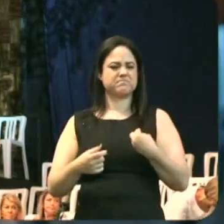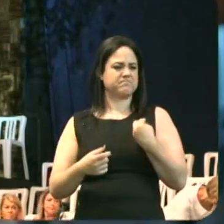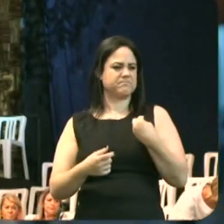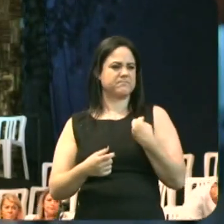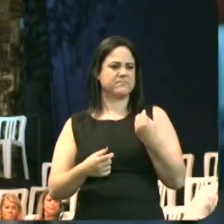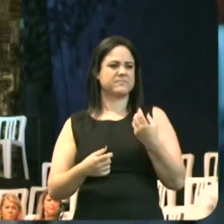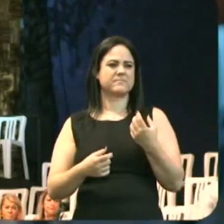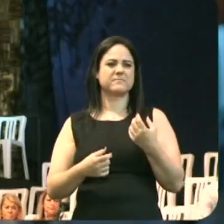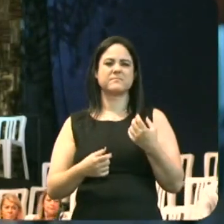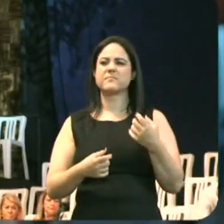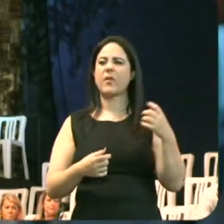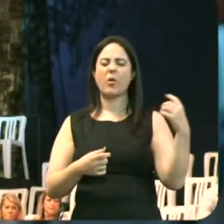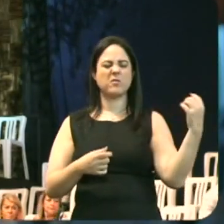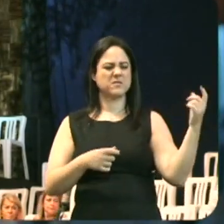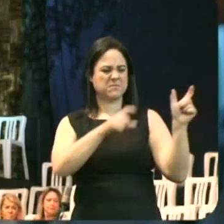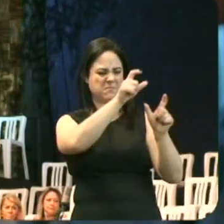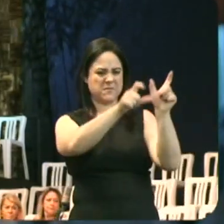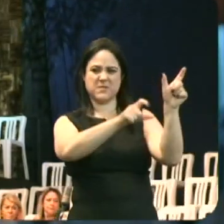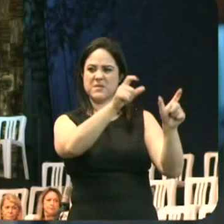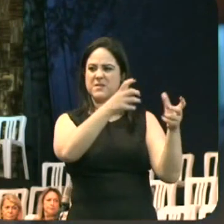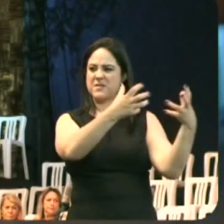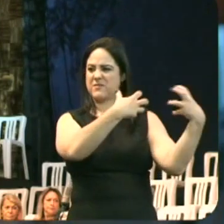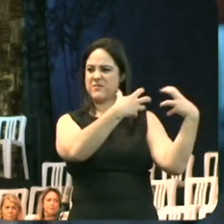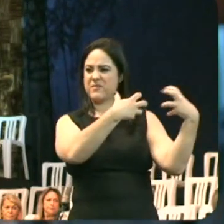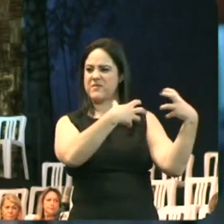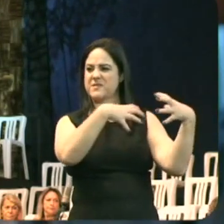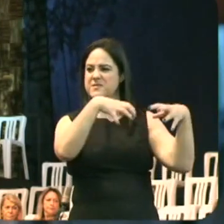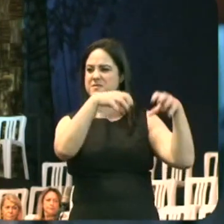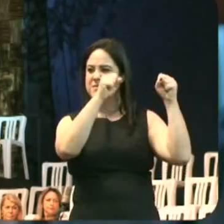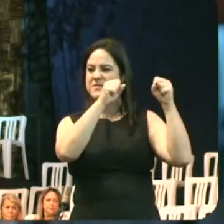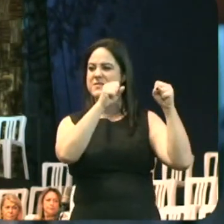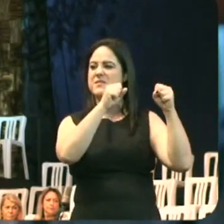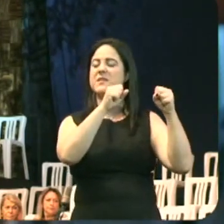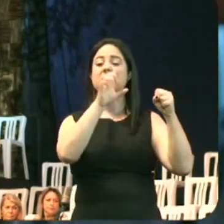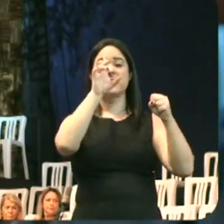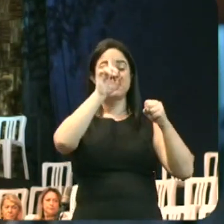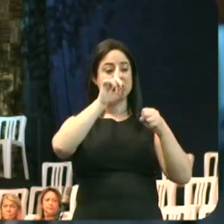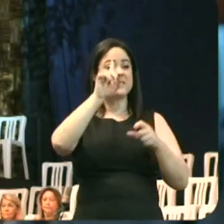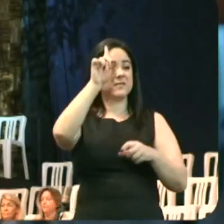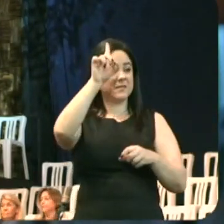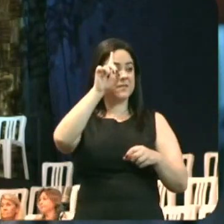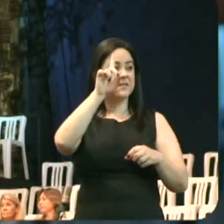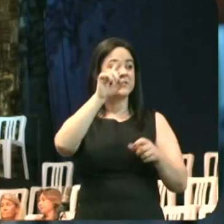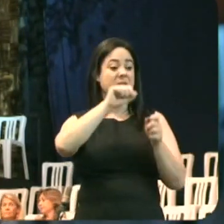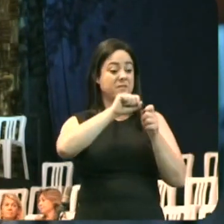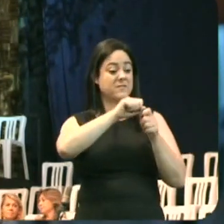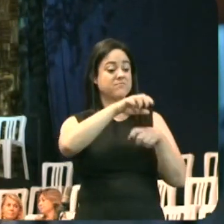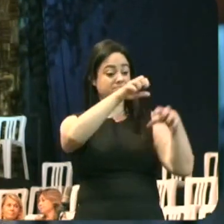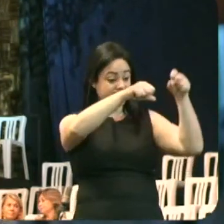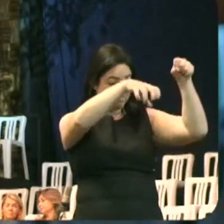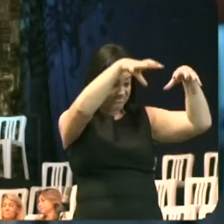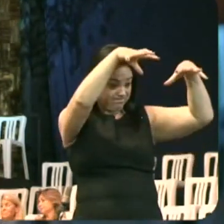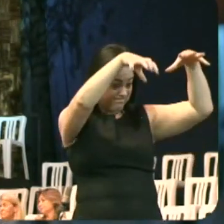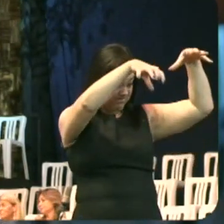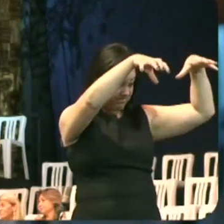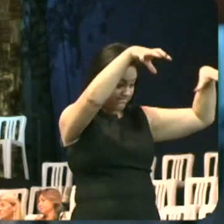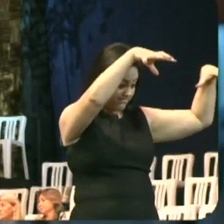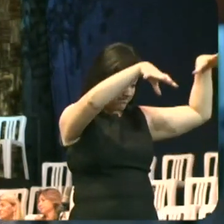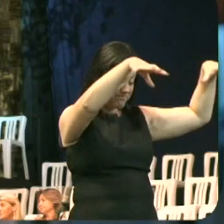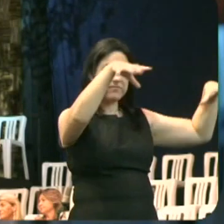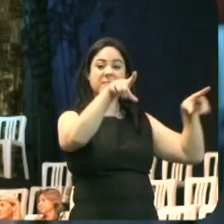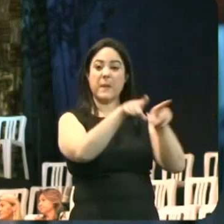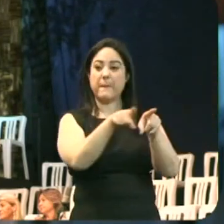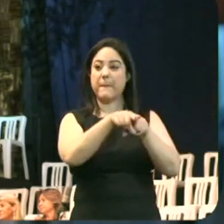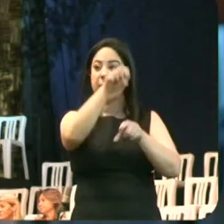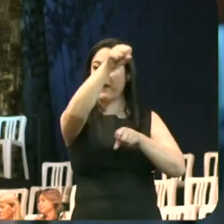Sabe, aqui na volta, Deus vai fazer a gente luz no meio das trevas. Na